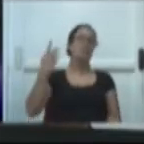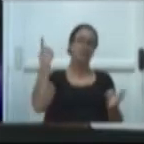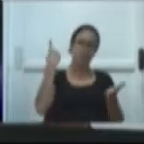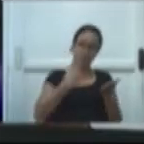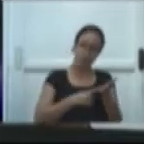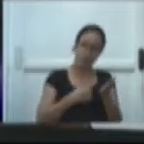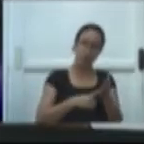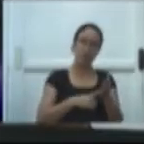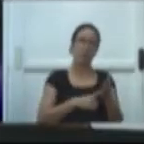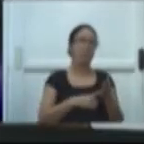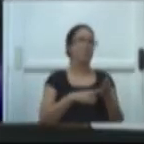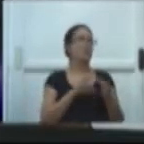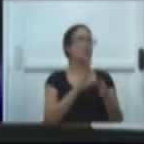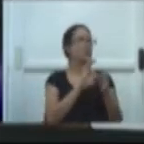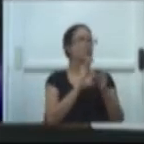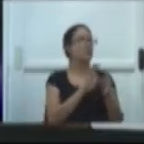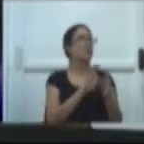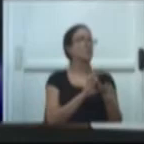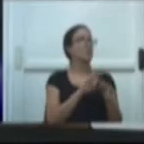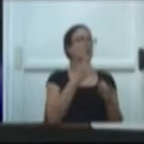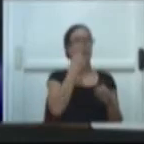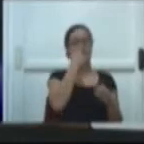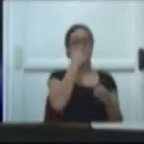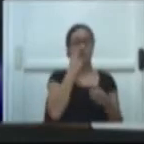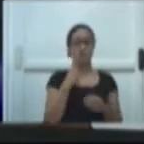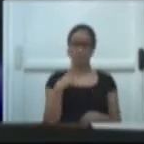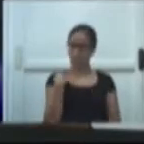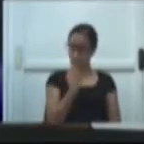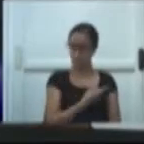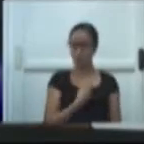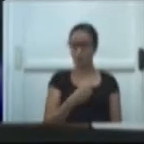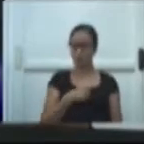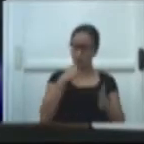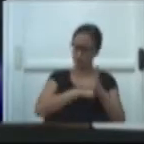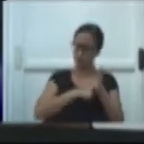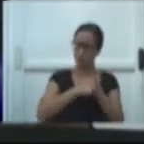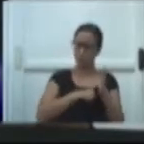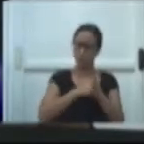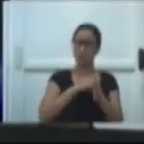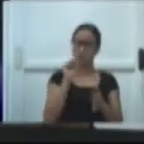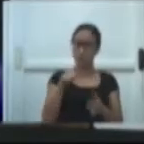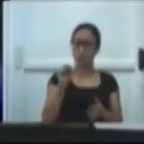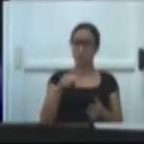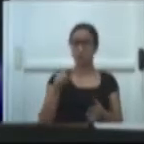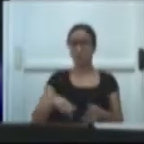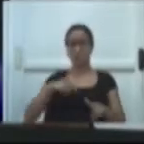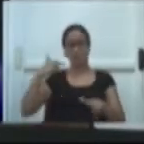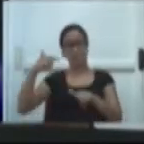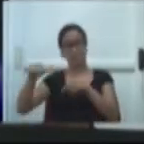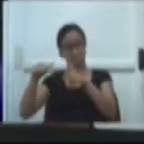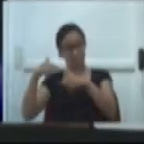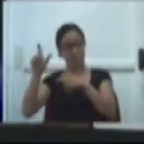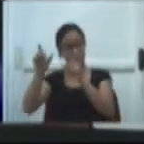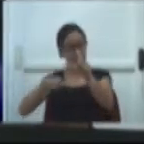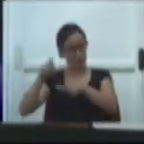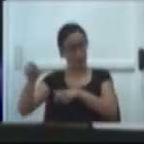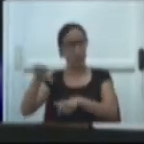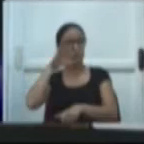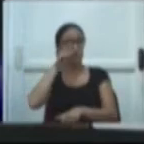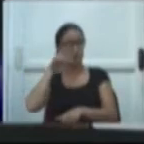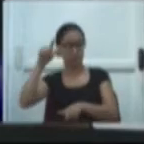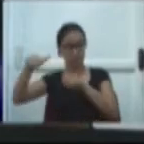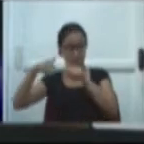vereador Roney, que era justo, que é o que nós defendemos, que os trabalhadores em comissão, parcela, seja